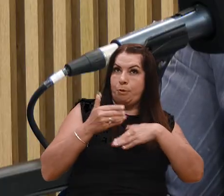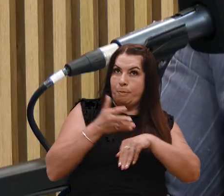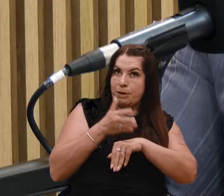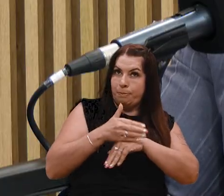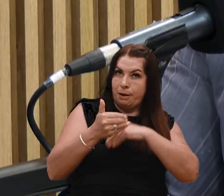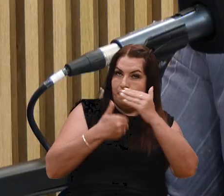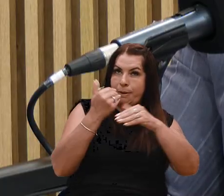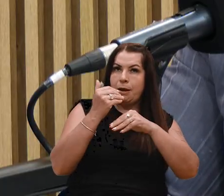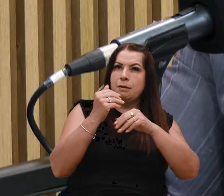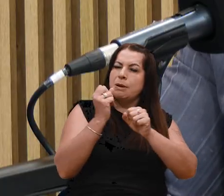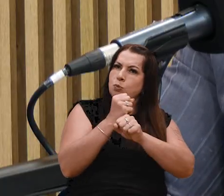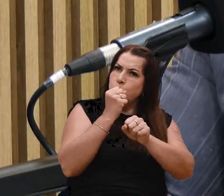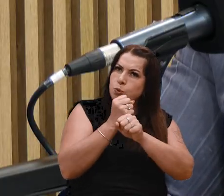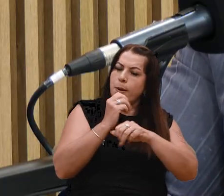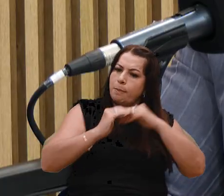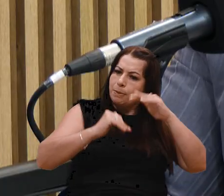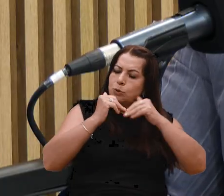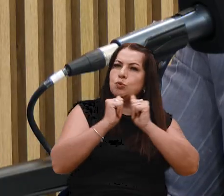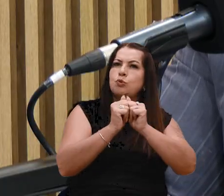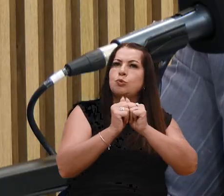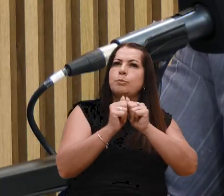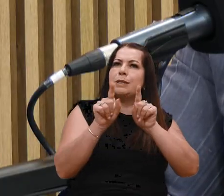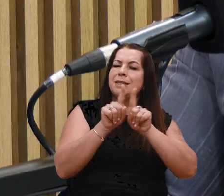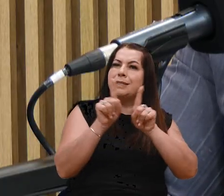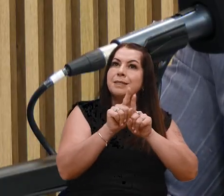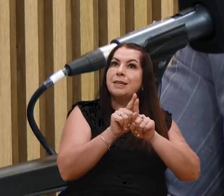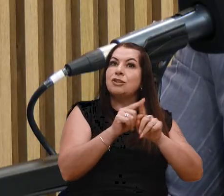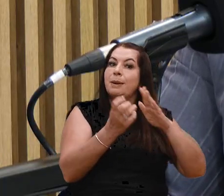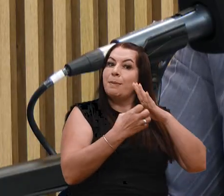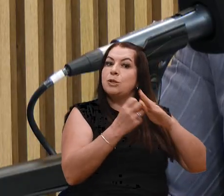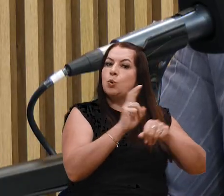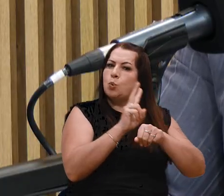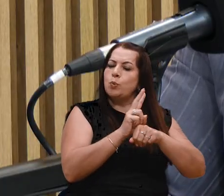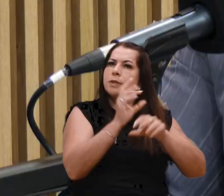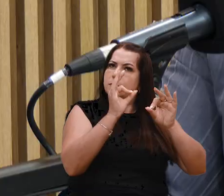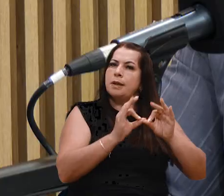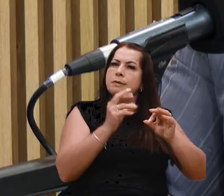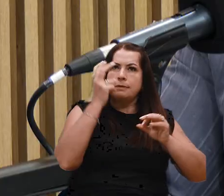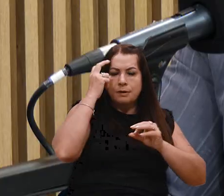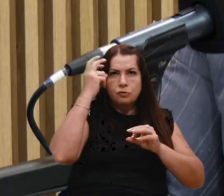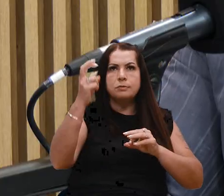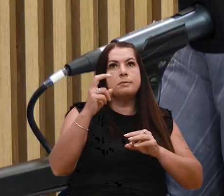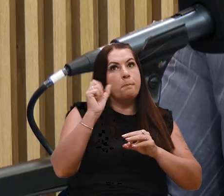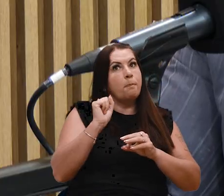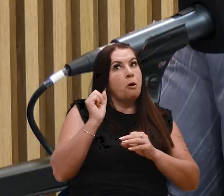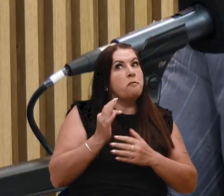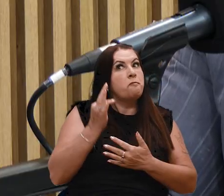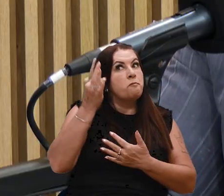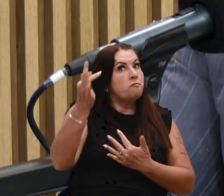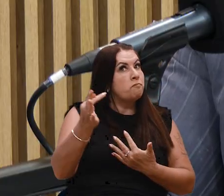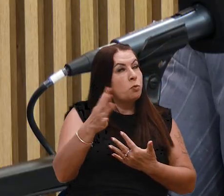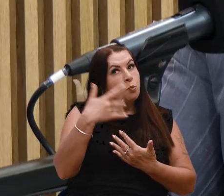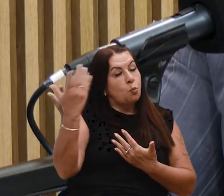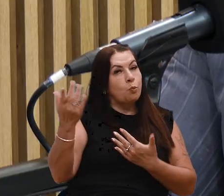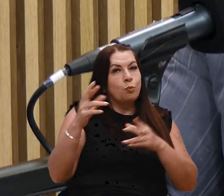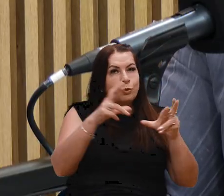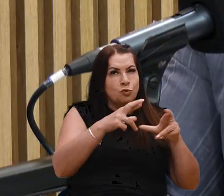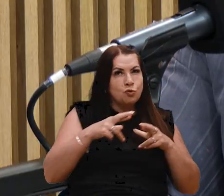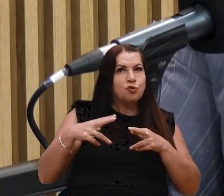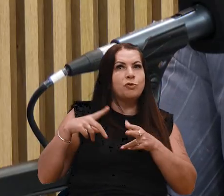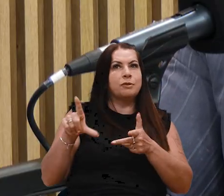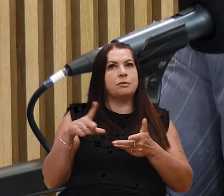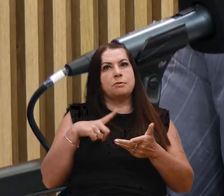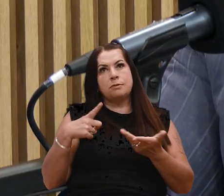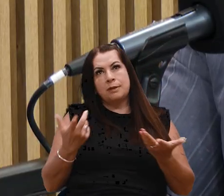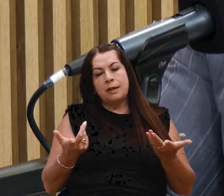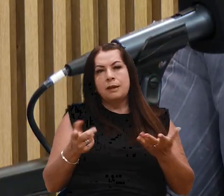construção, para que ela seja uma concessão eficiente, inteligente, né, e que a gente possa ter aí, quem sabe no futuro, o que outras regiões têm, né? Vou